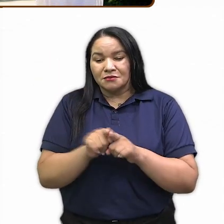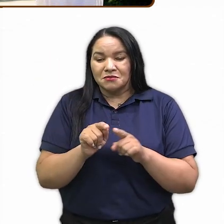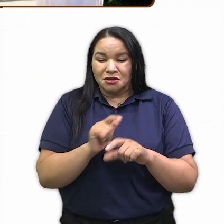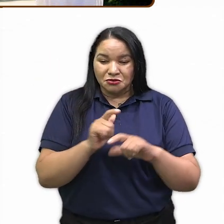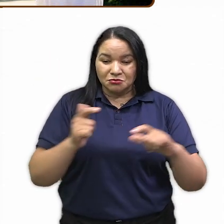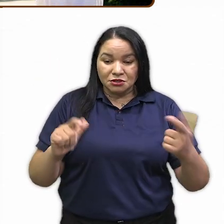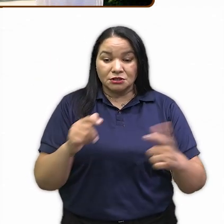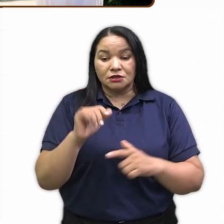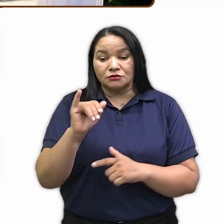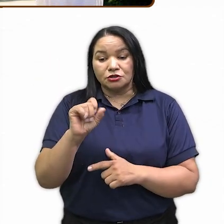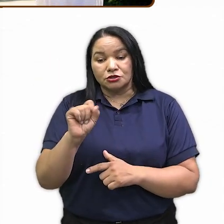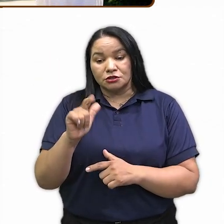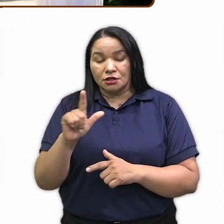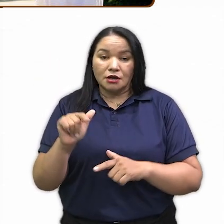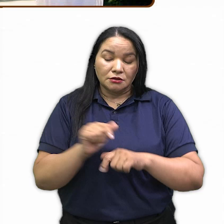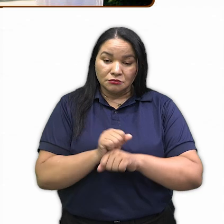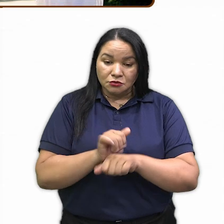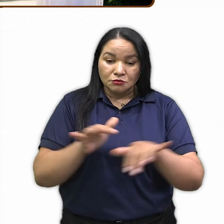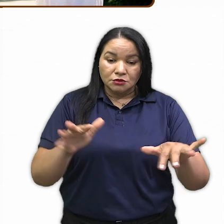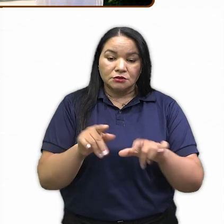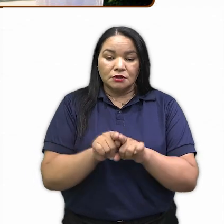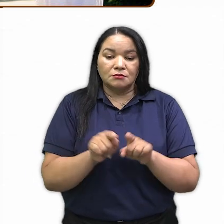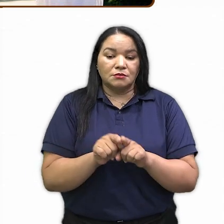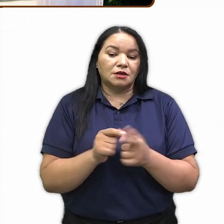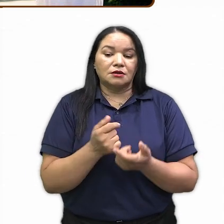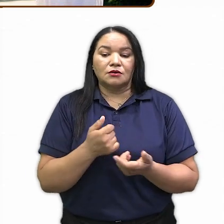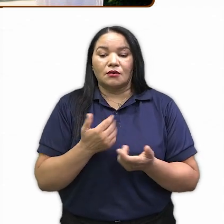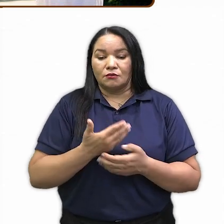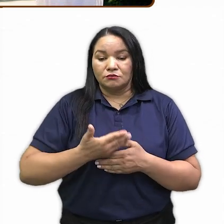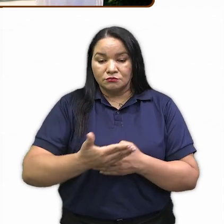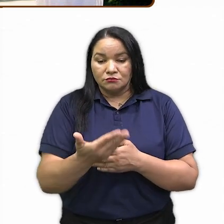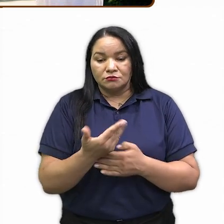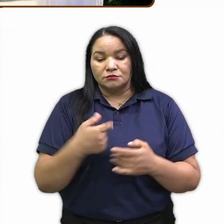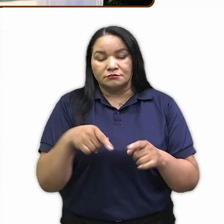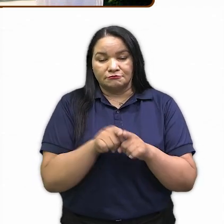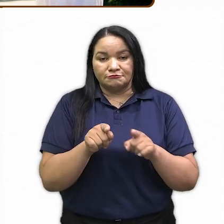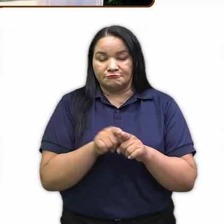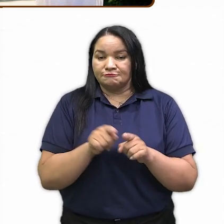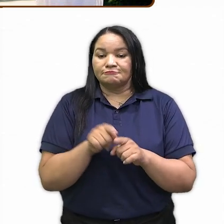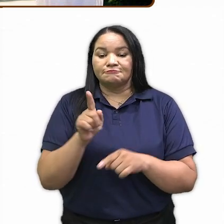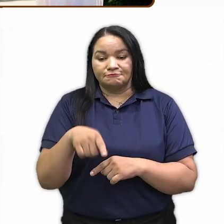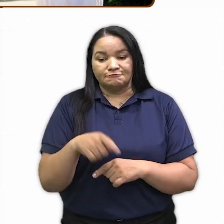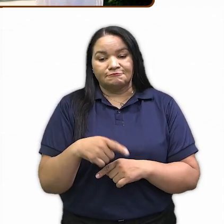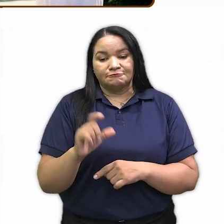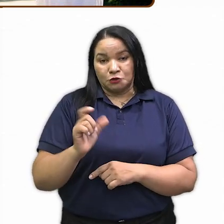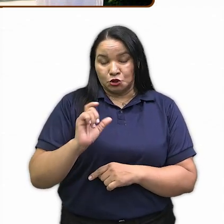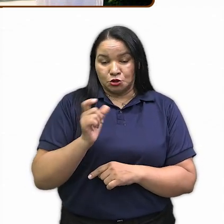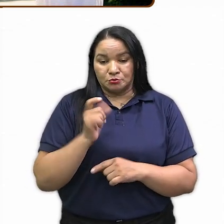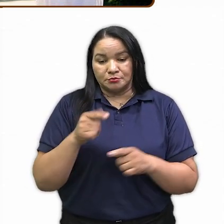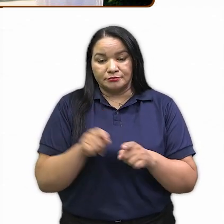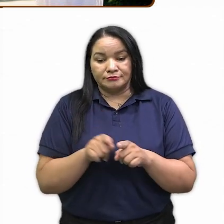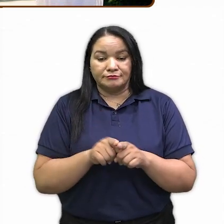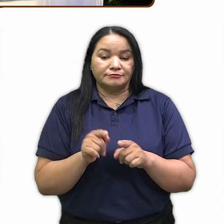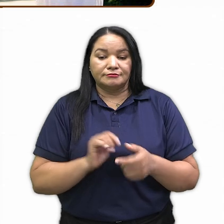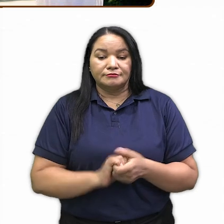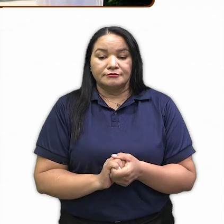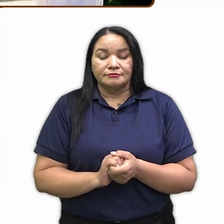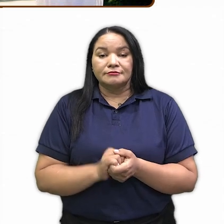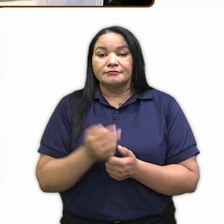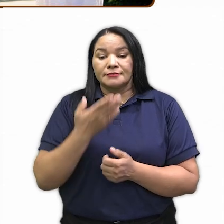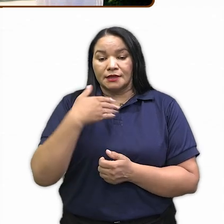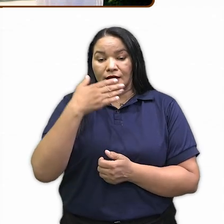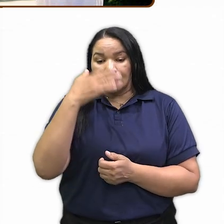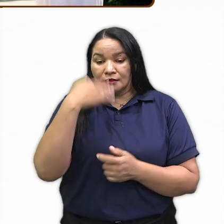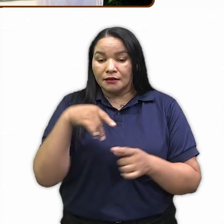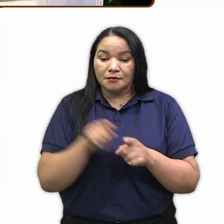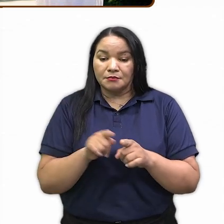Então, a religião aí também acaba prevalecendo com o islamismo. O árabe, gente, vai ser o idioma, a língua